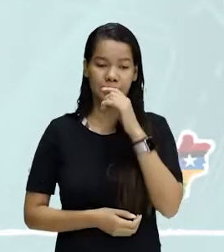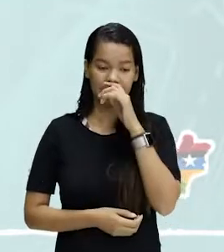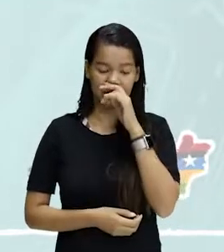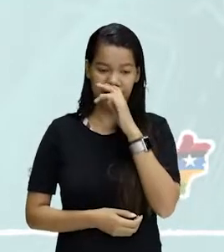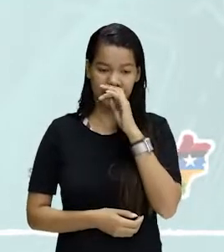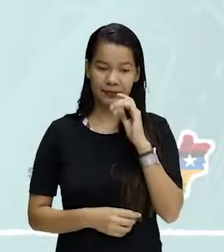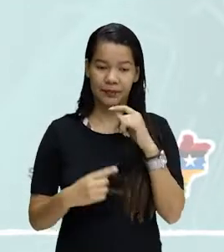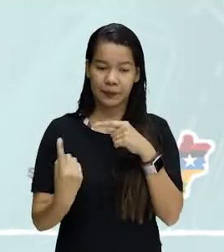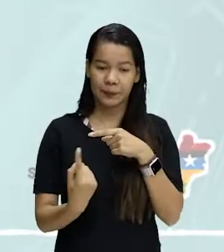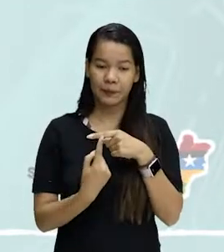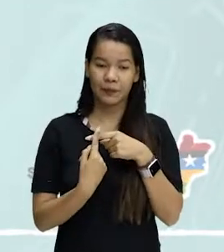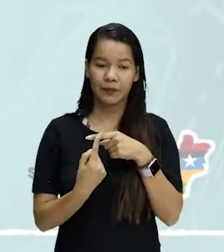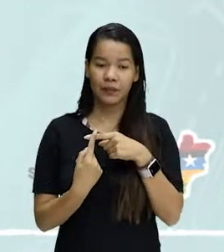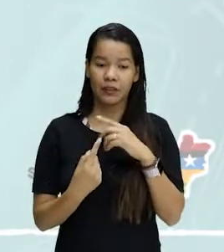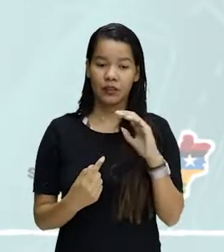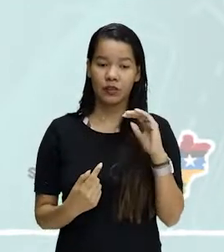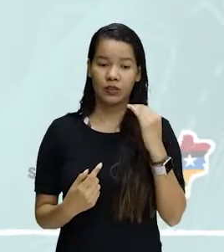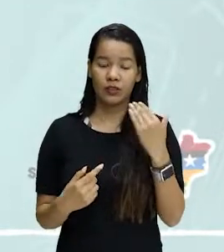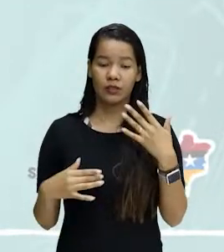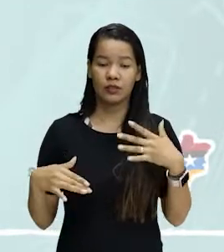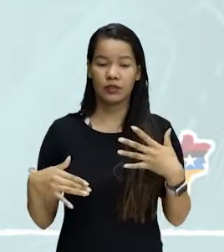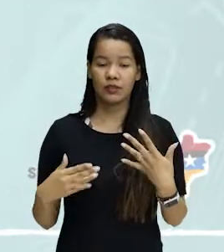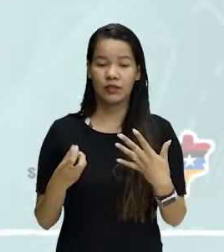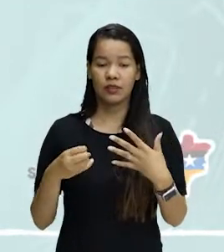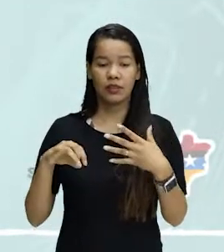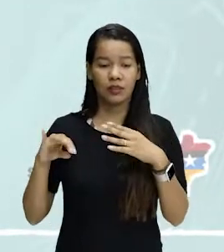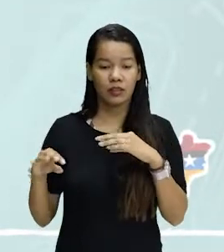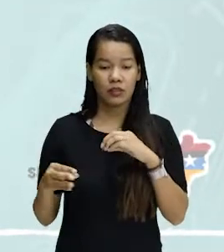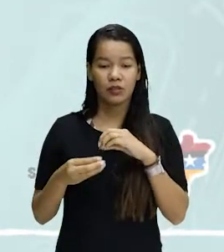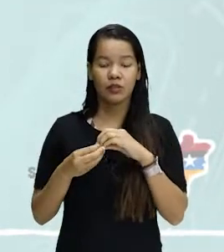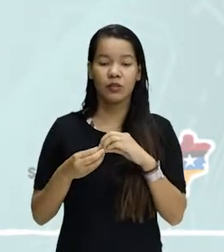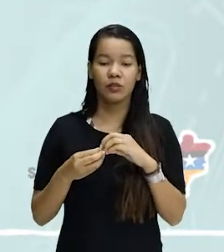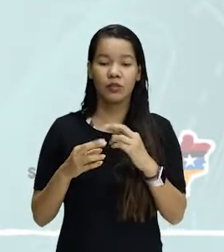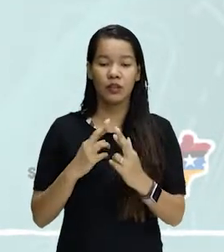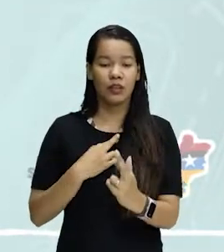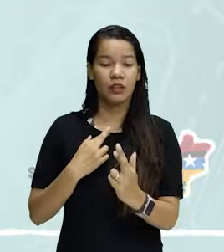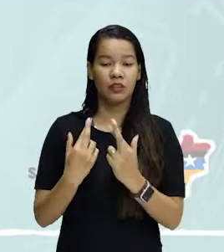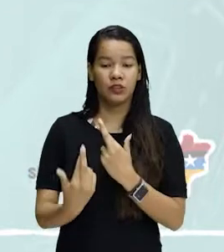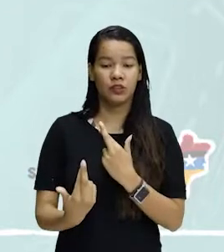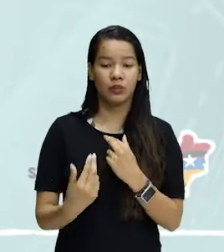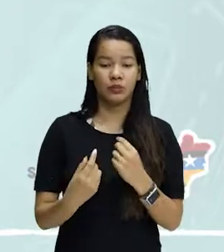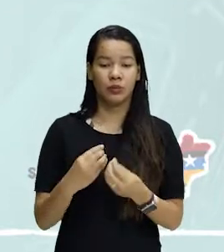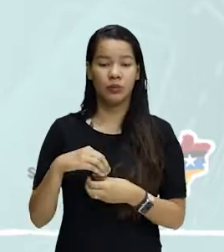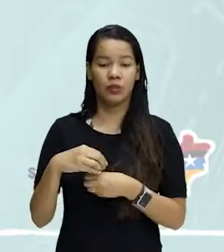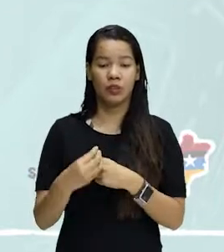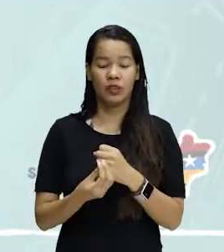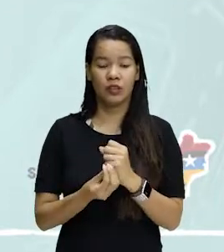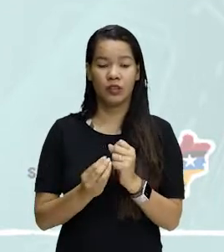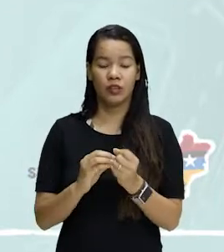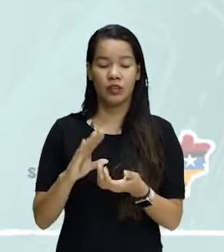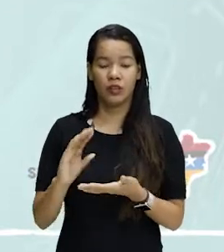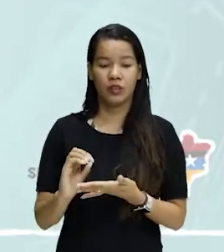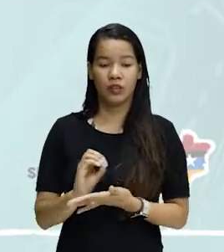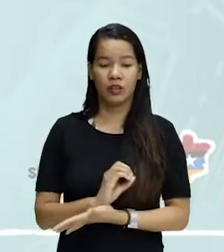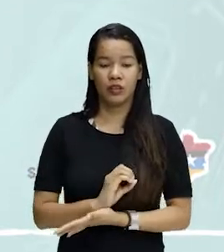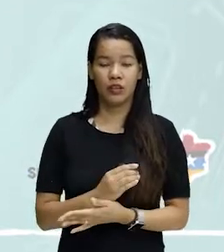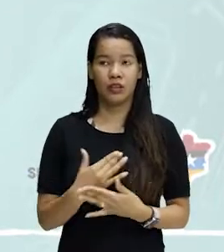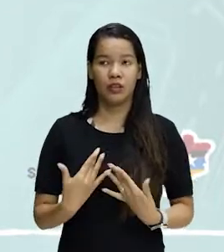A adição ocorre quando se adiciona um reagente a uma molécula orgânica. Então, vamos